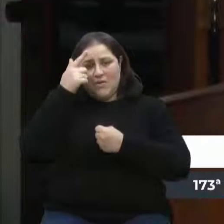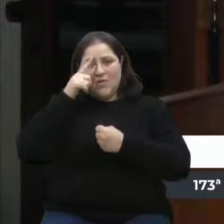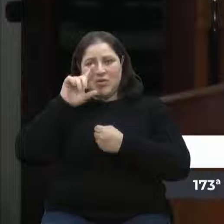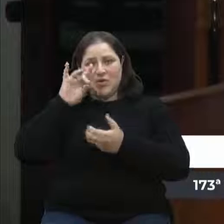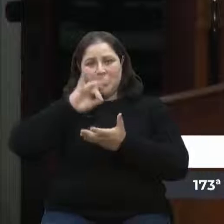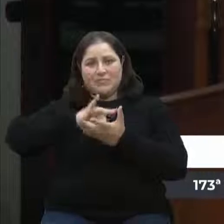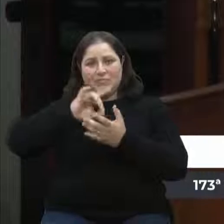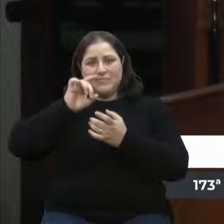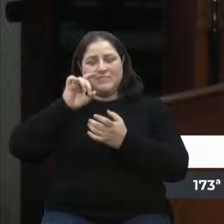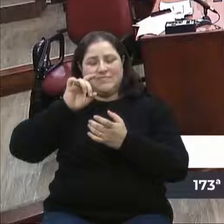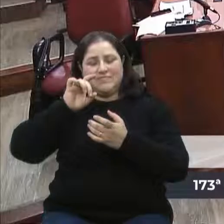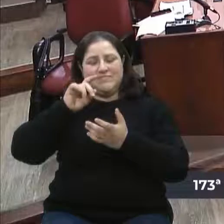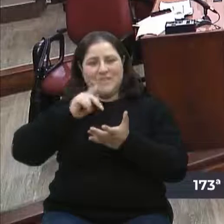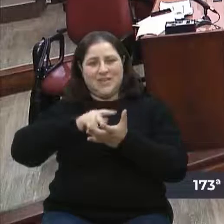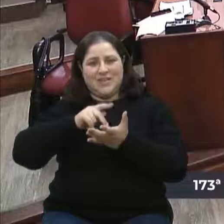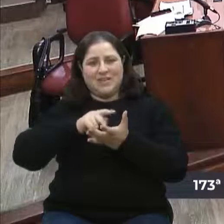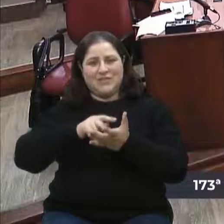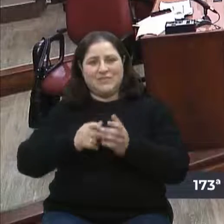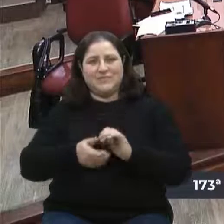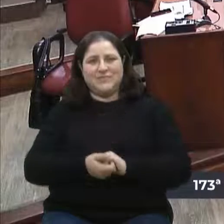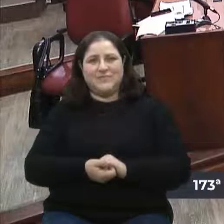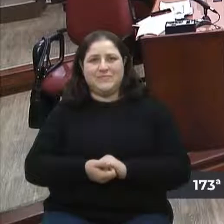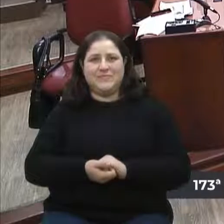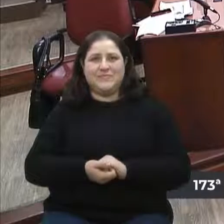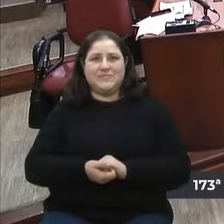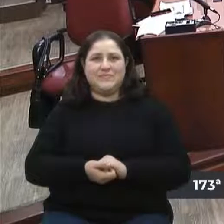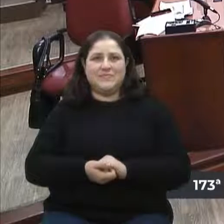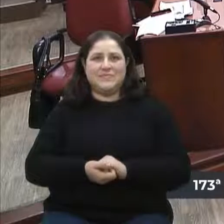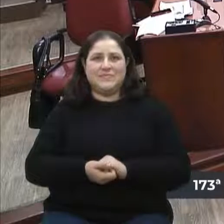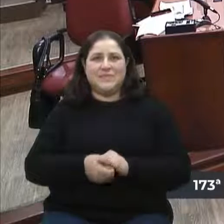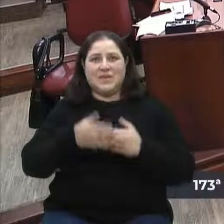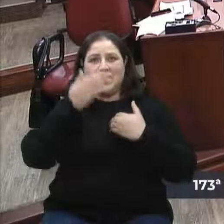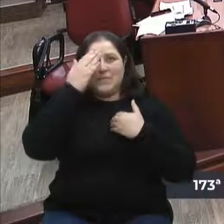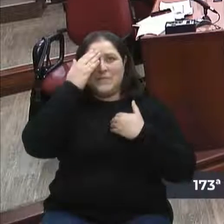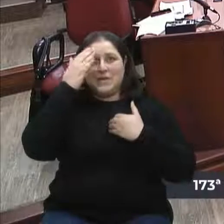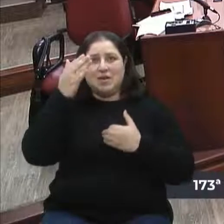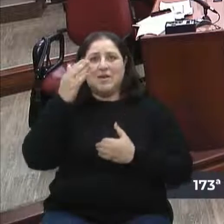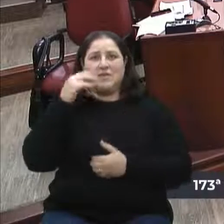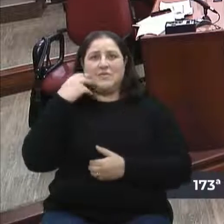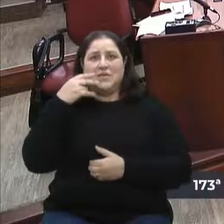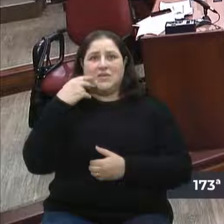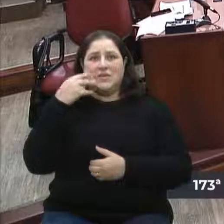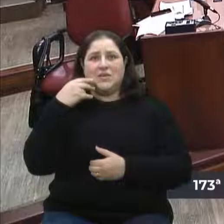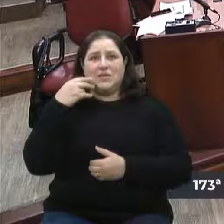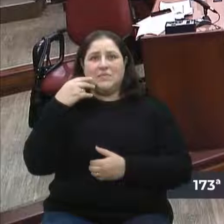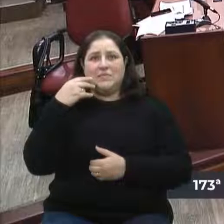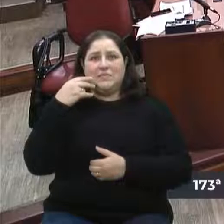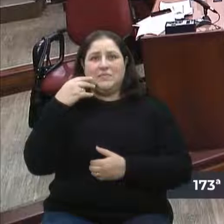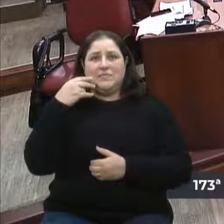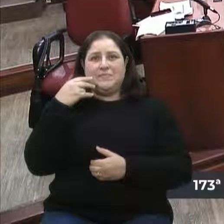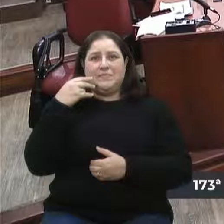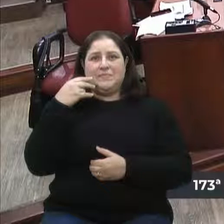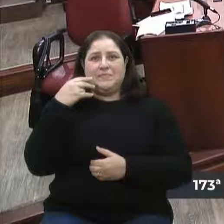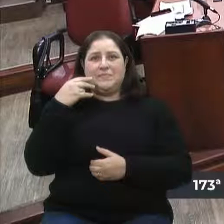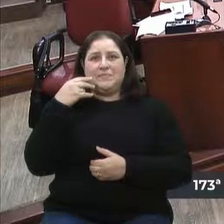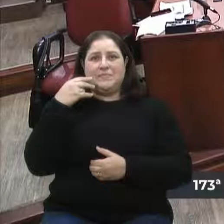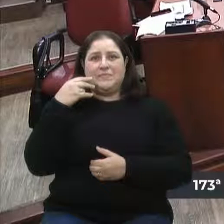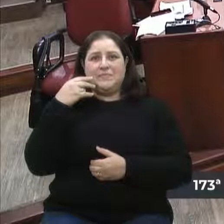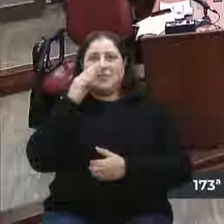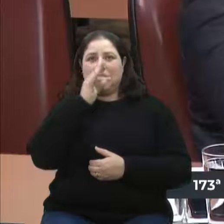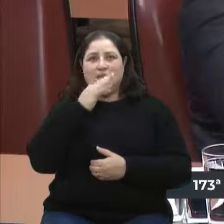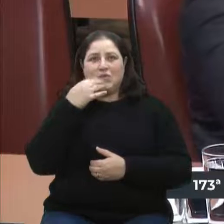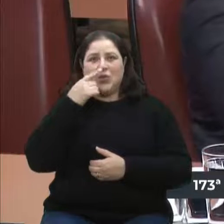à parte, vereador Bressan. Obrigado, vereadora Tati. Ontem, claro que devido a vários compromissos que a gente agenda, não consegui estar